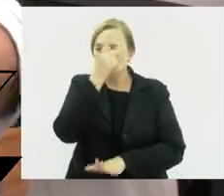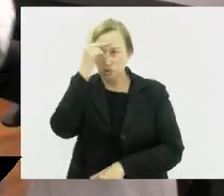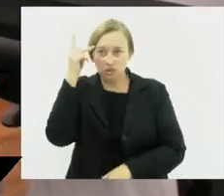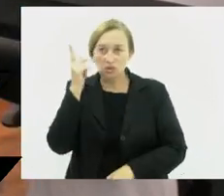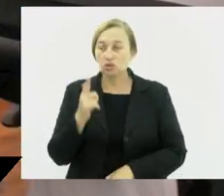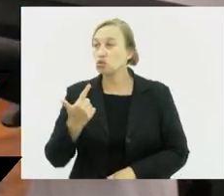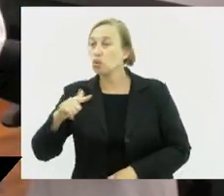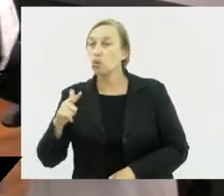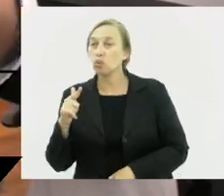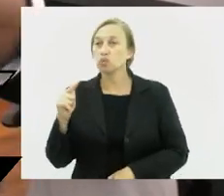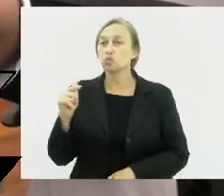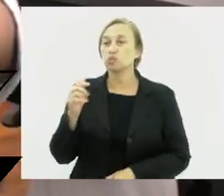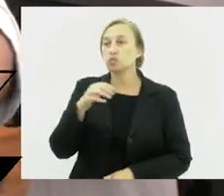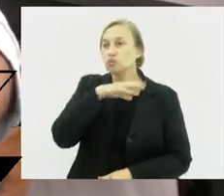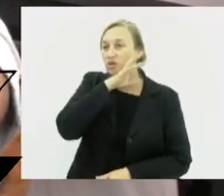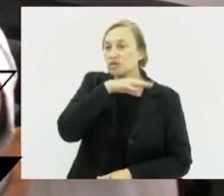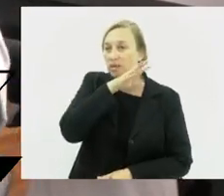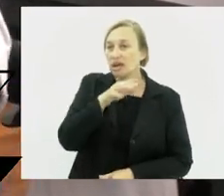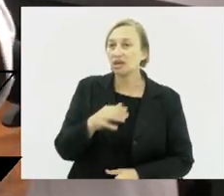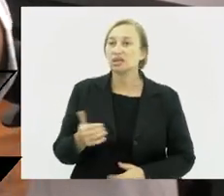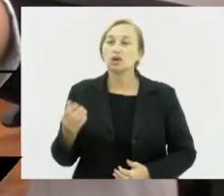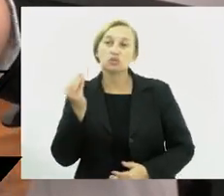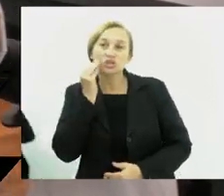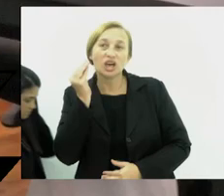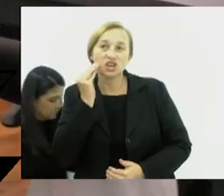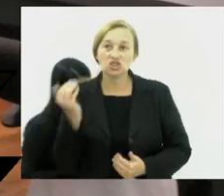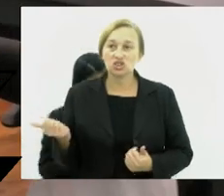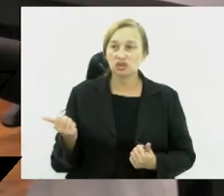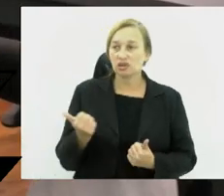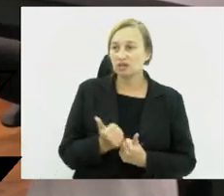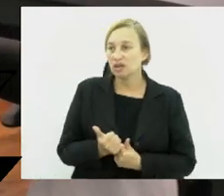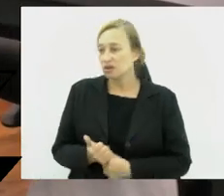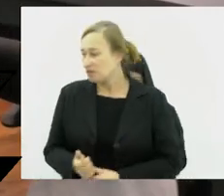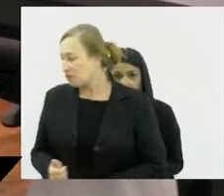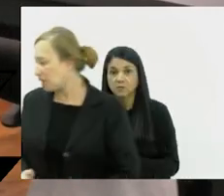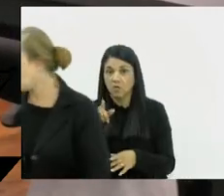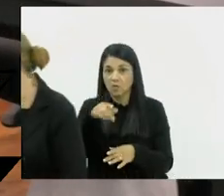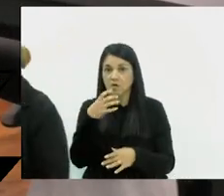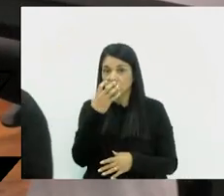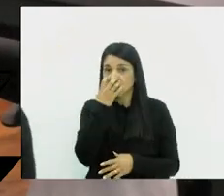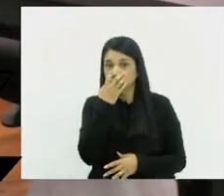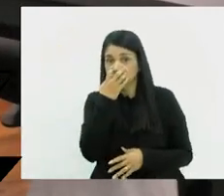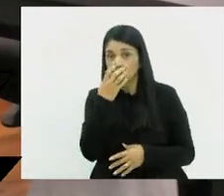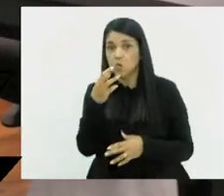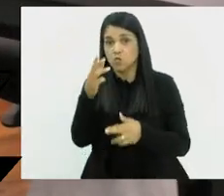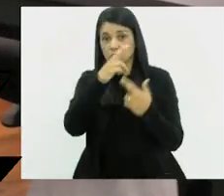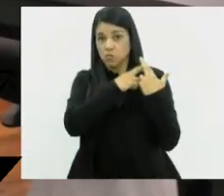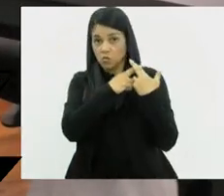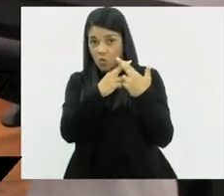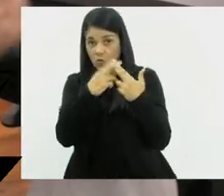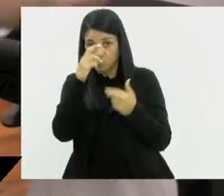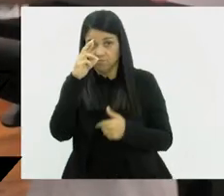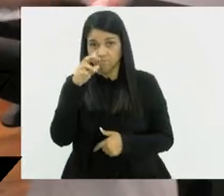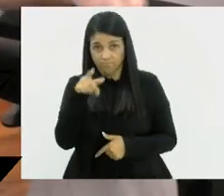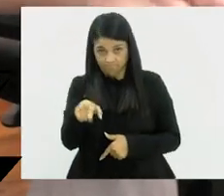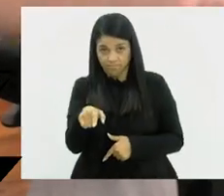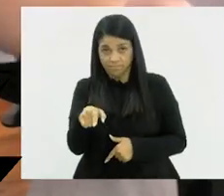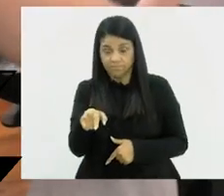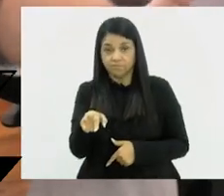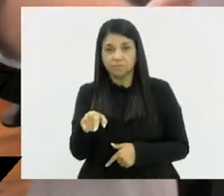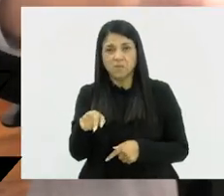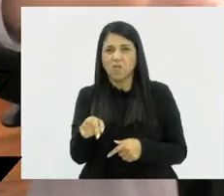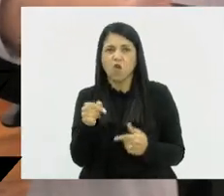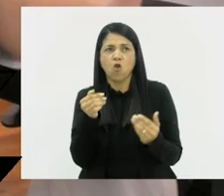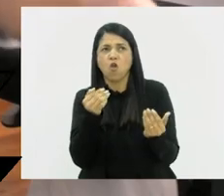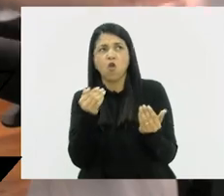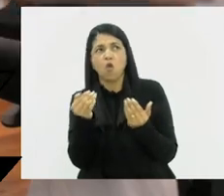acho que esses testes poderiam ser feitos para o proprietário que tem um cão de um determinado porte, né? Porque ele não vai querer comparar